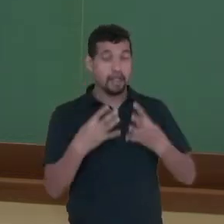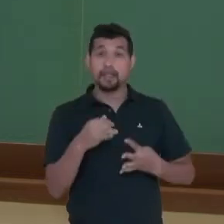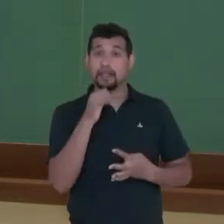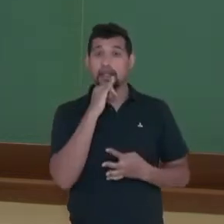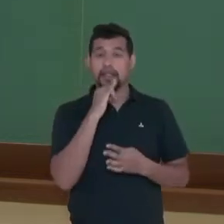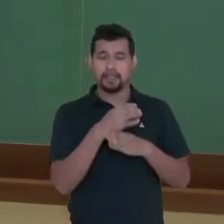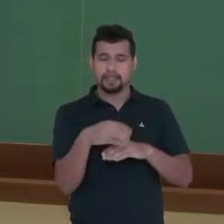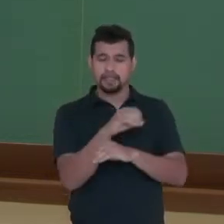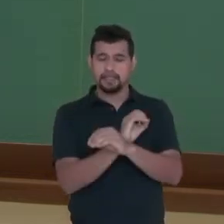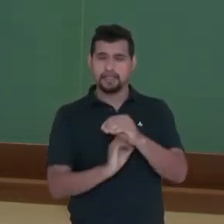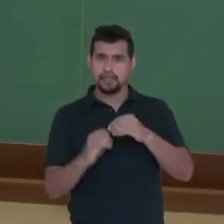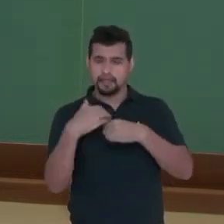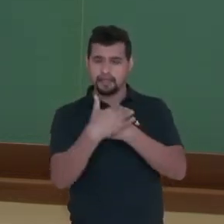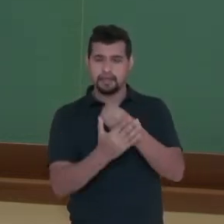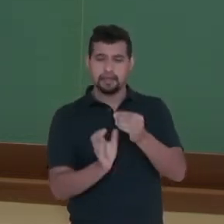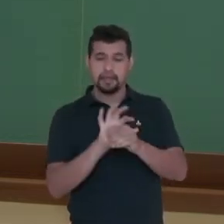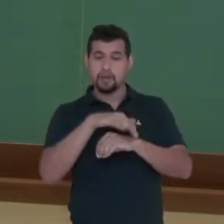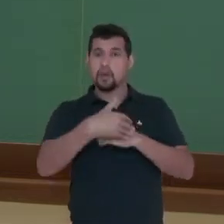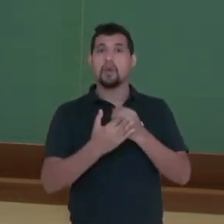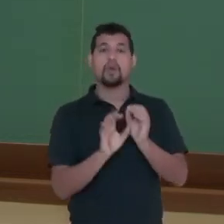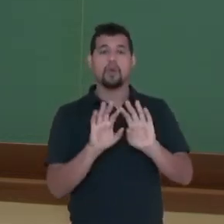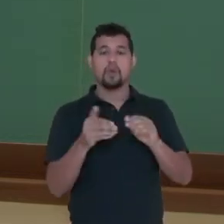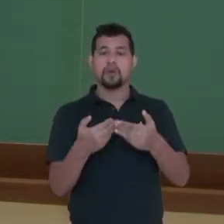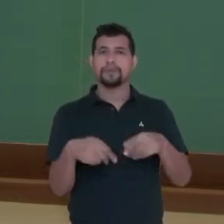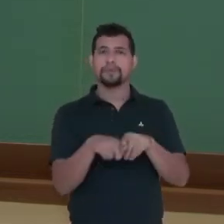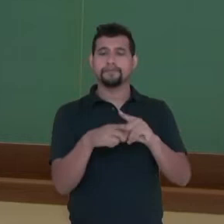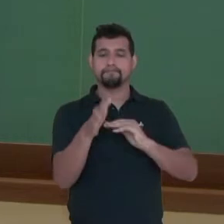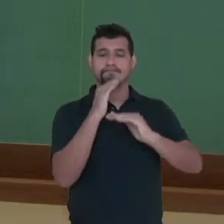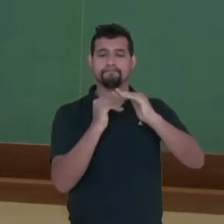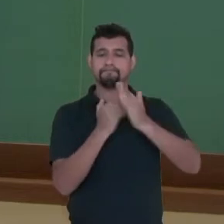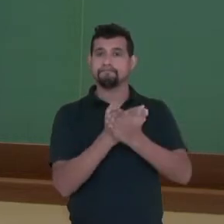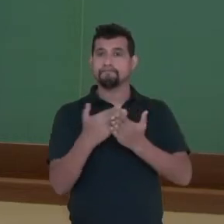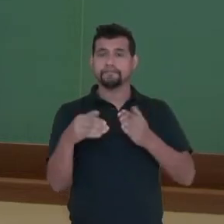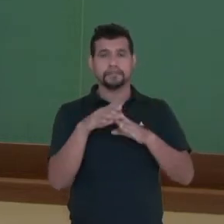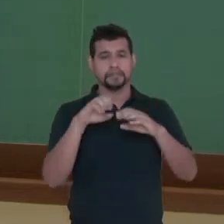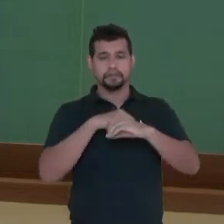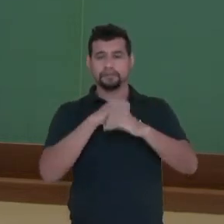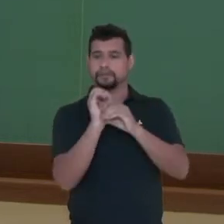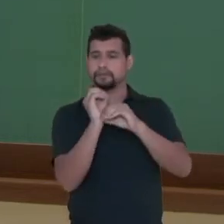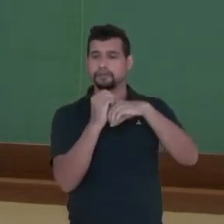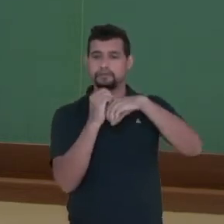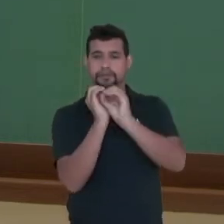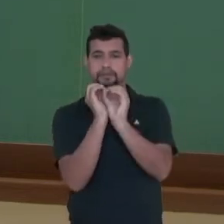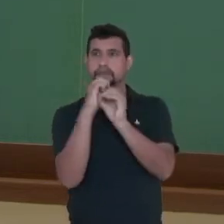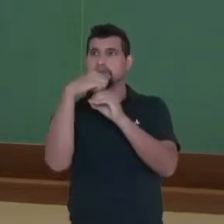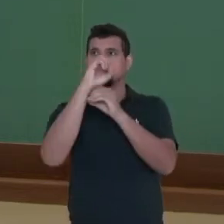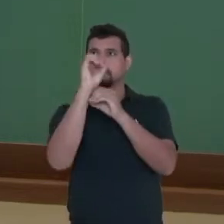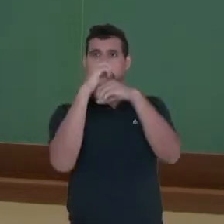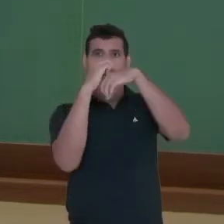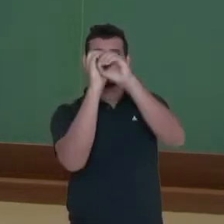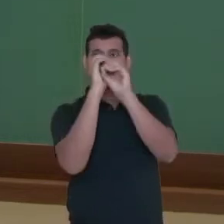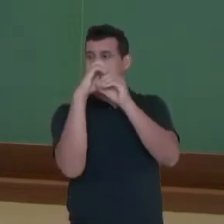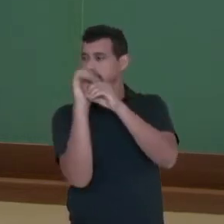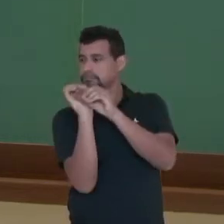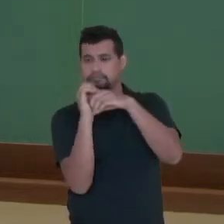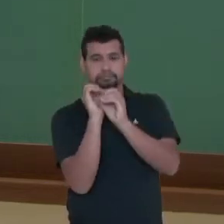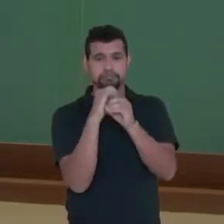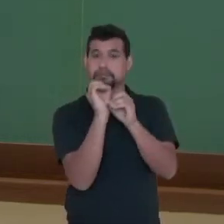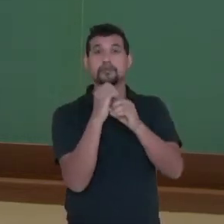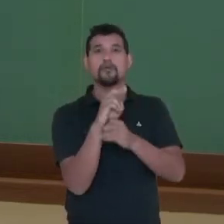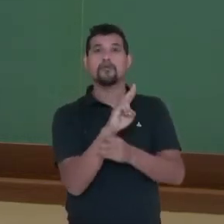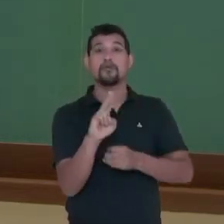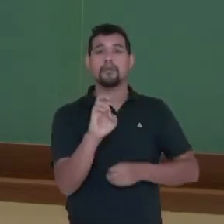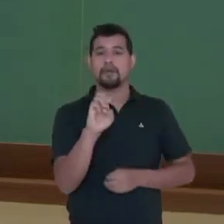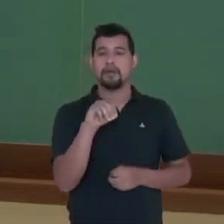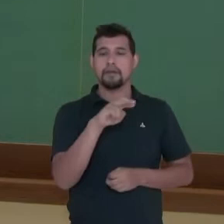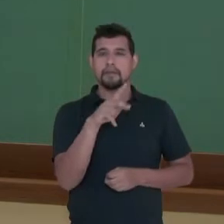na superfície? Um grupo de células aqui embaixo começa a se dividir. E esse grupo de células vai gerar o embrião,